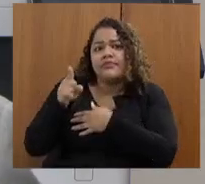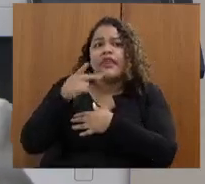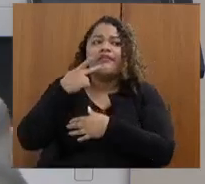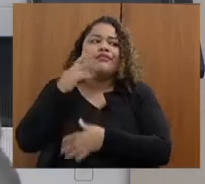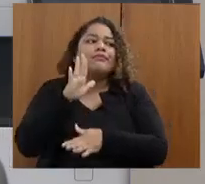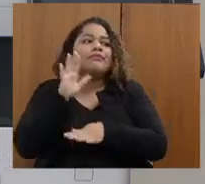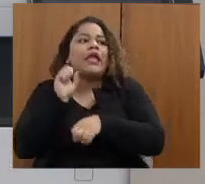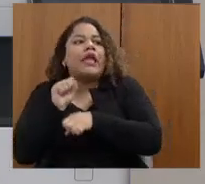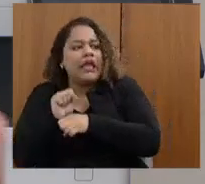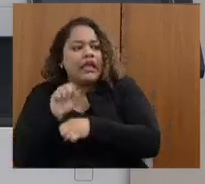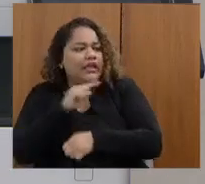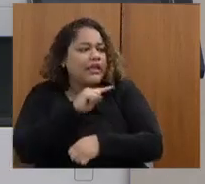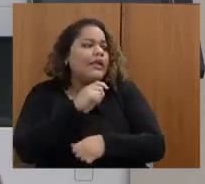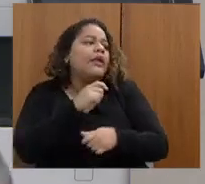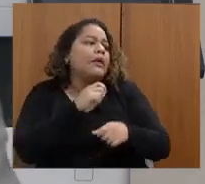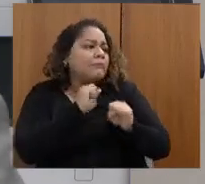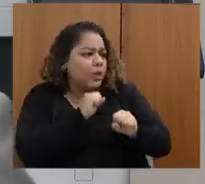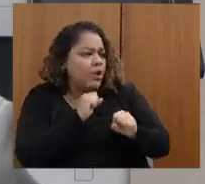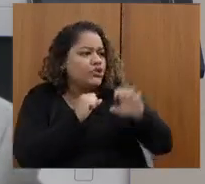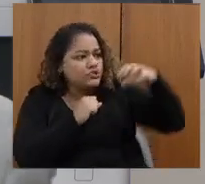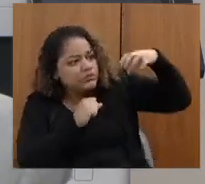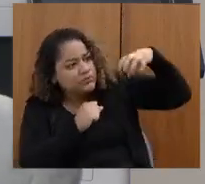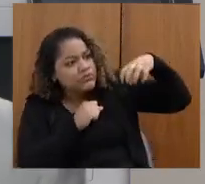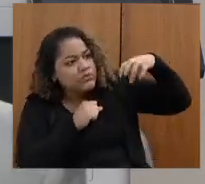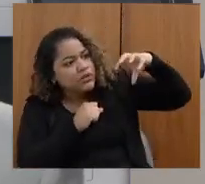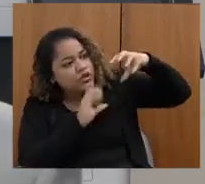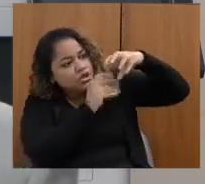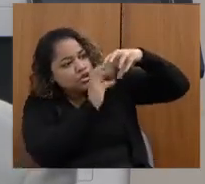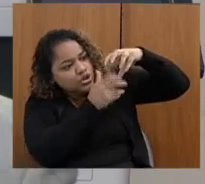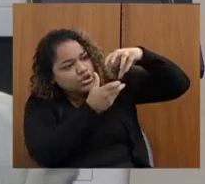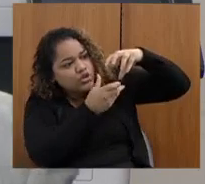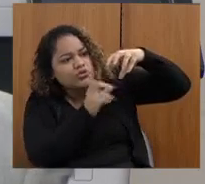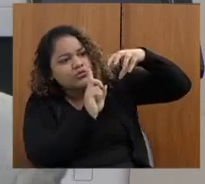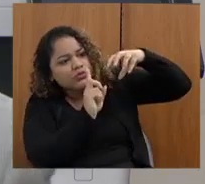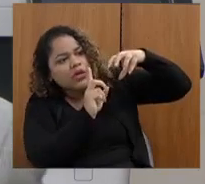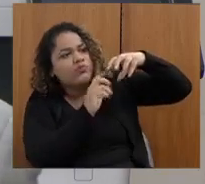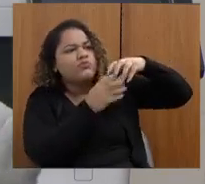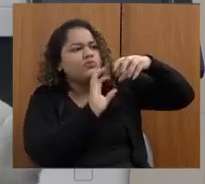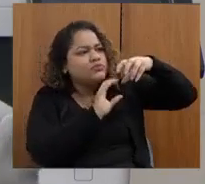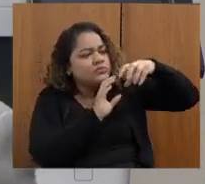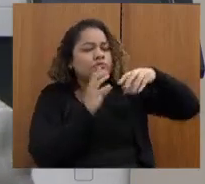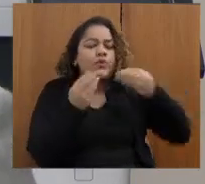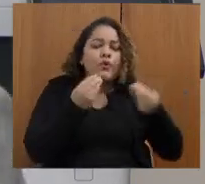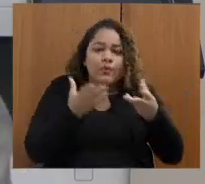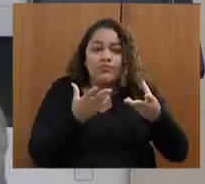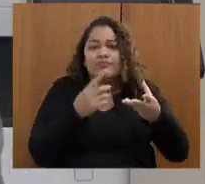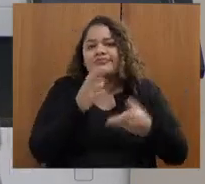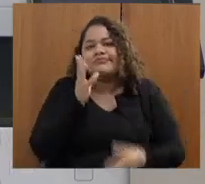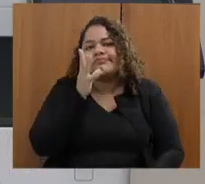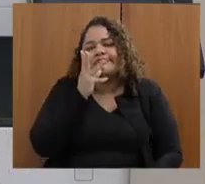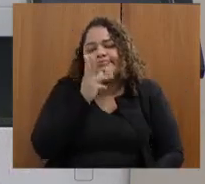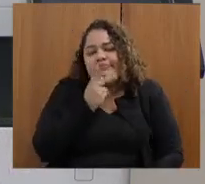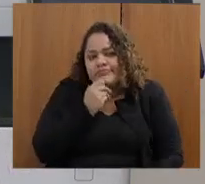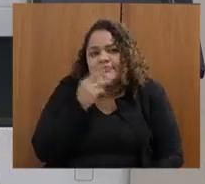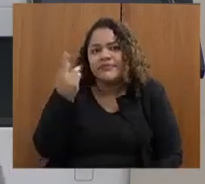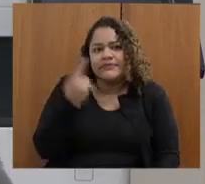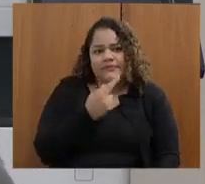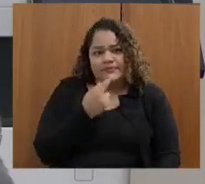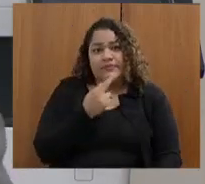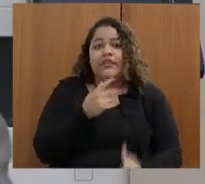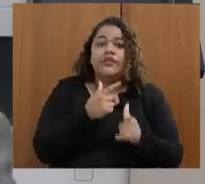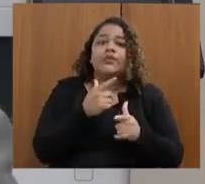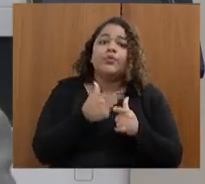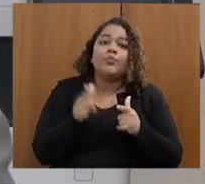trocar a lâmpada ou não isso leva tempo até chegar uma demanda aqui até voltar a definição o problema